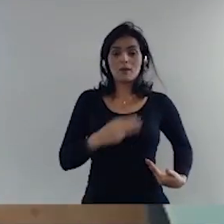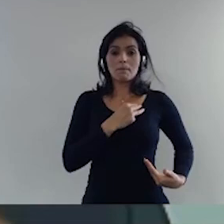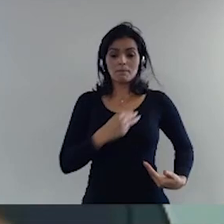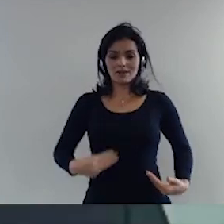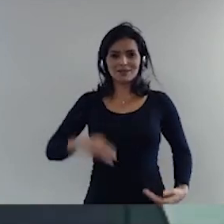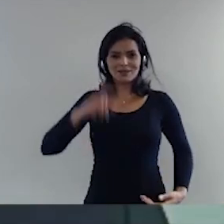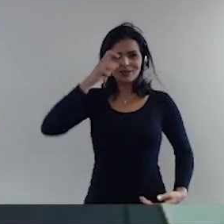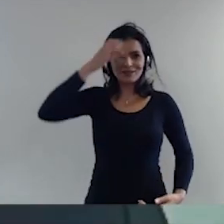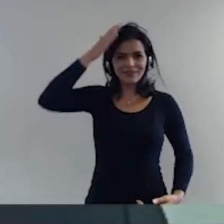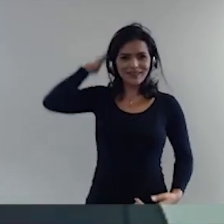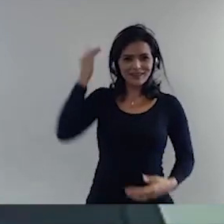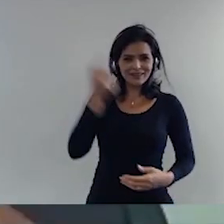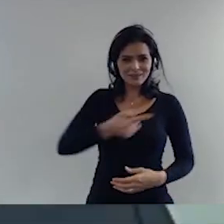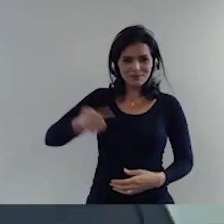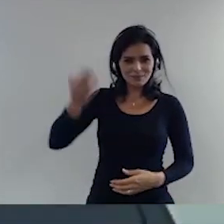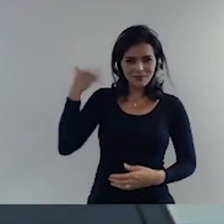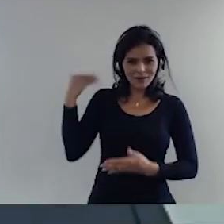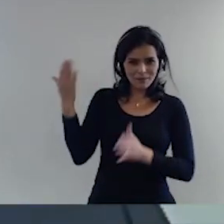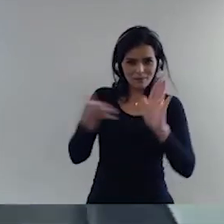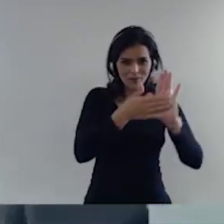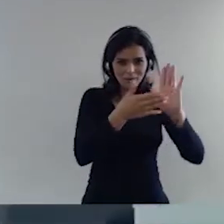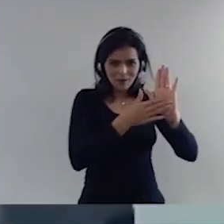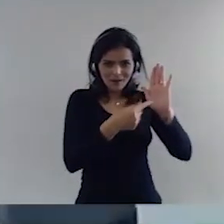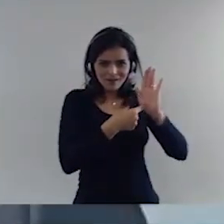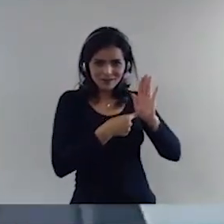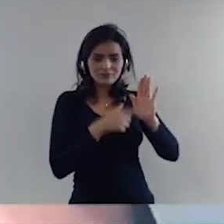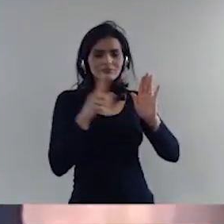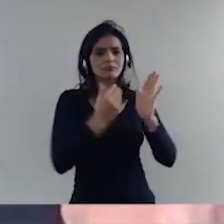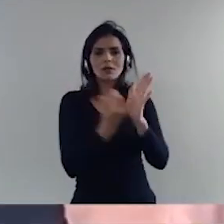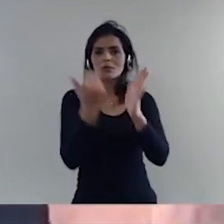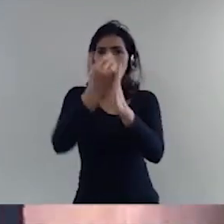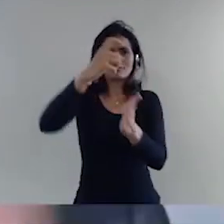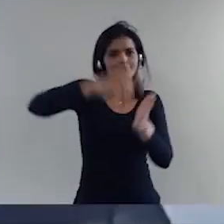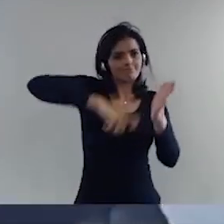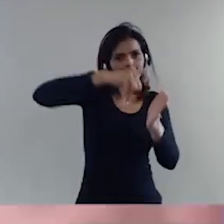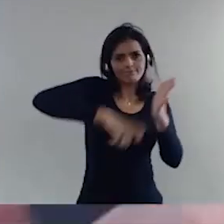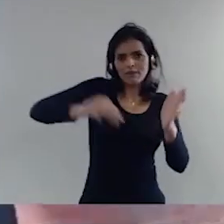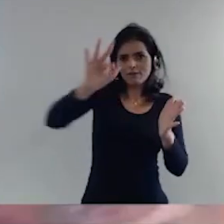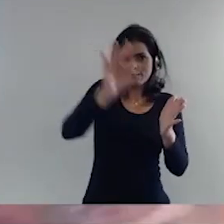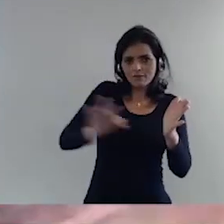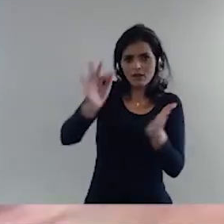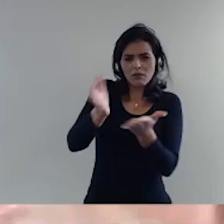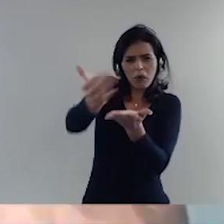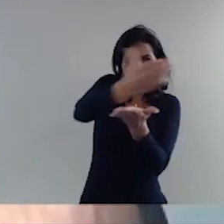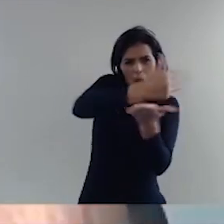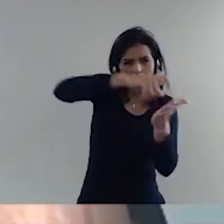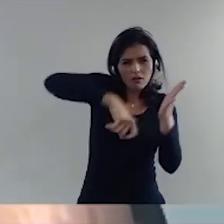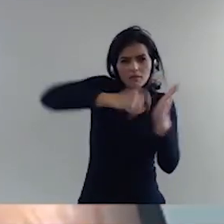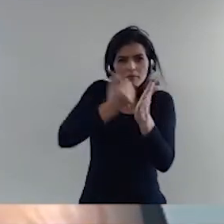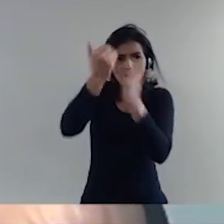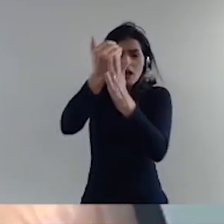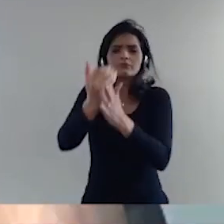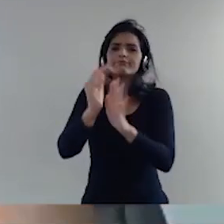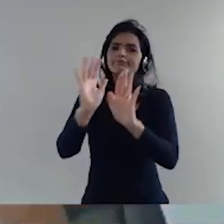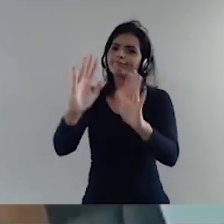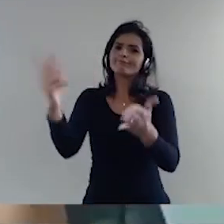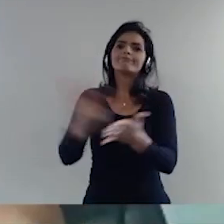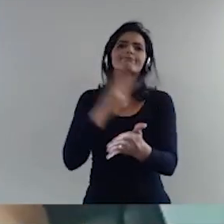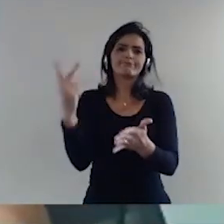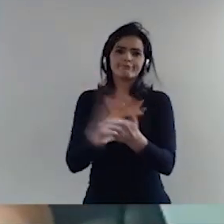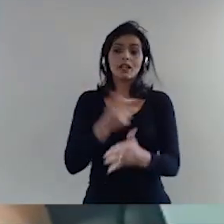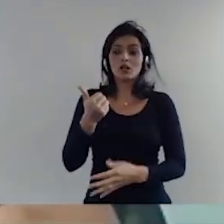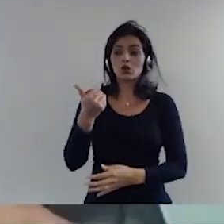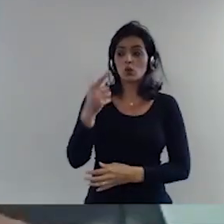Guedes apresentou semana passada, onde tem um aumento de carga tributária federal. Erro. Aumentou a proposta para aumentar